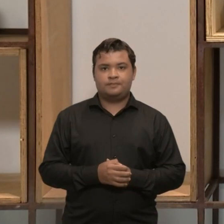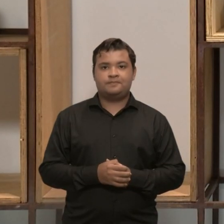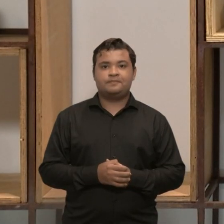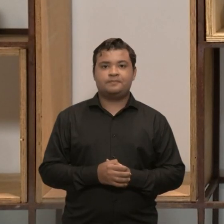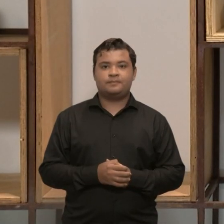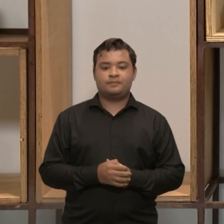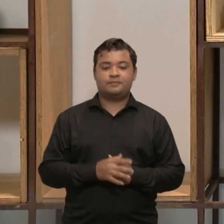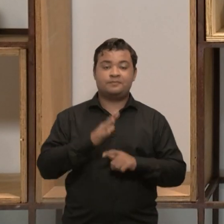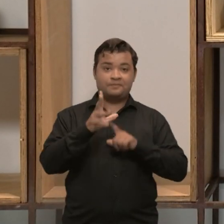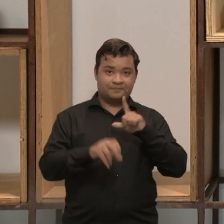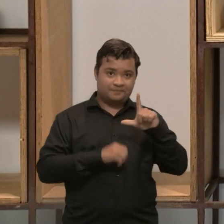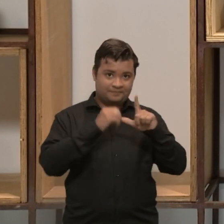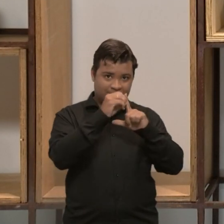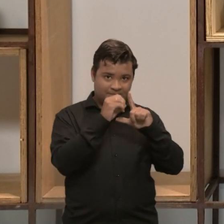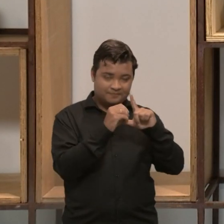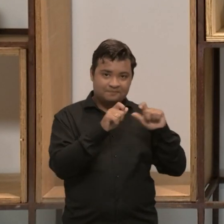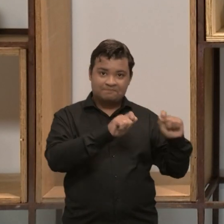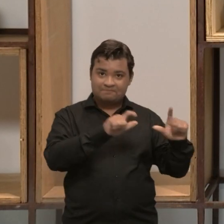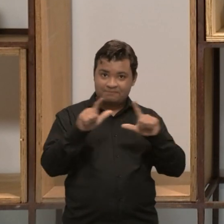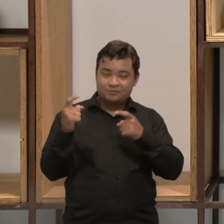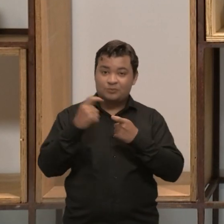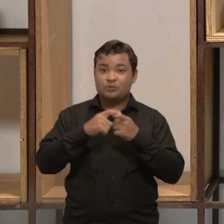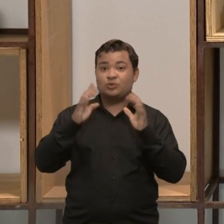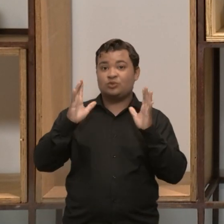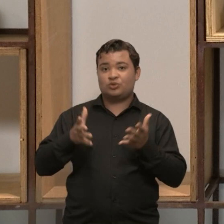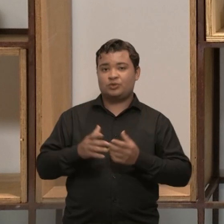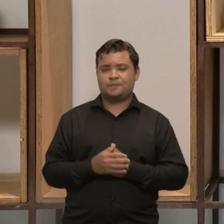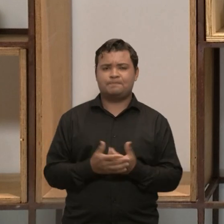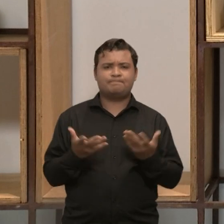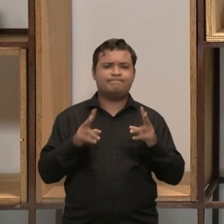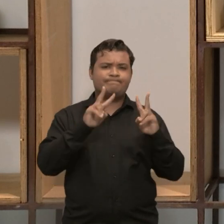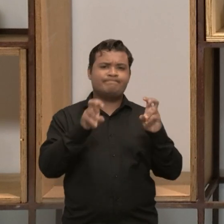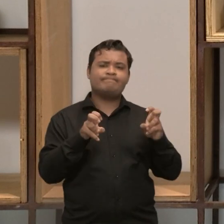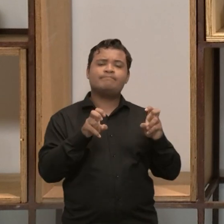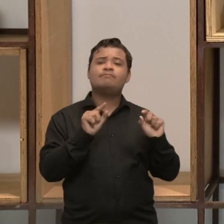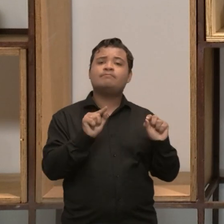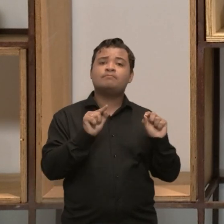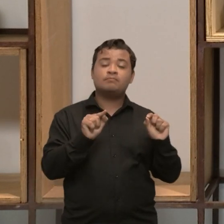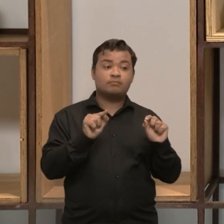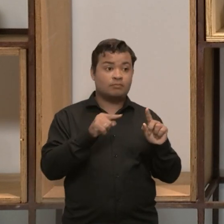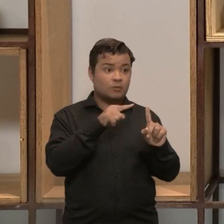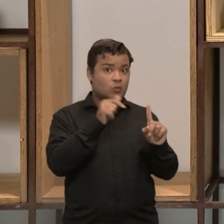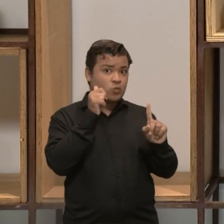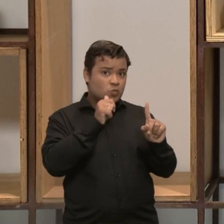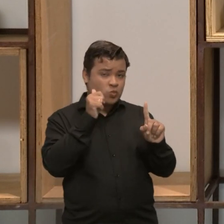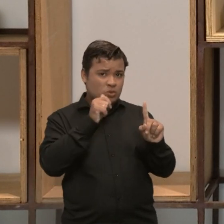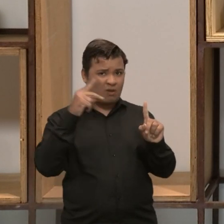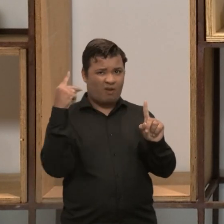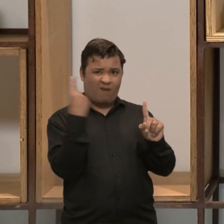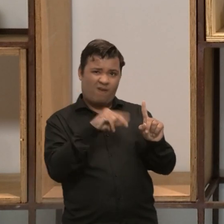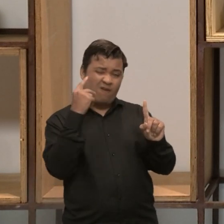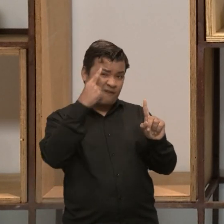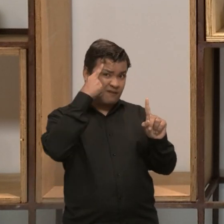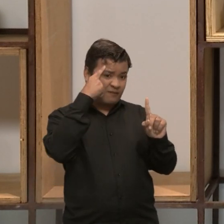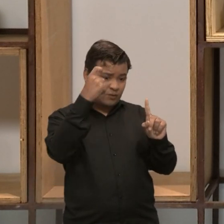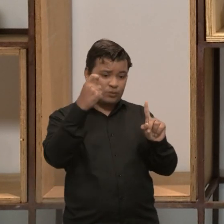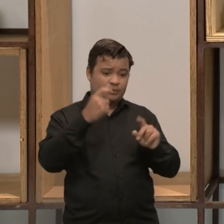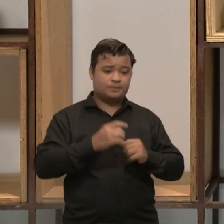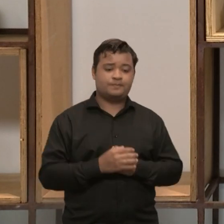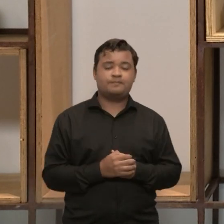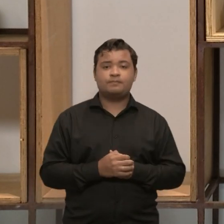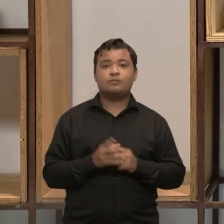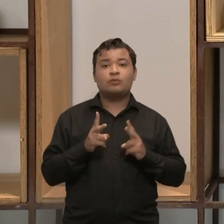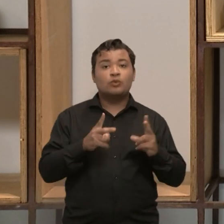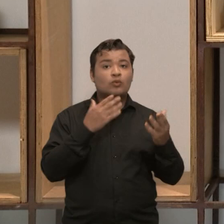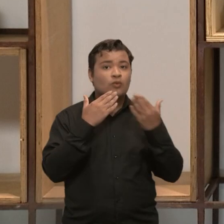Estamos de volta com o Mundo UFG de hoje, que debate questões relacionadas à violência contra a mulher. Nós continuamos a conversar com a